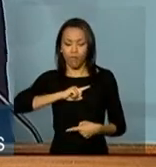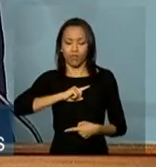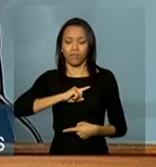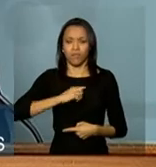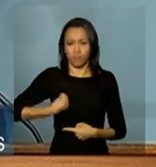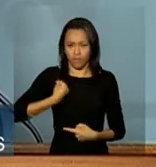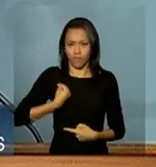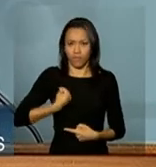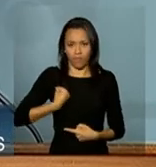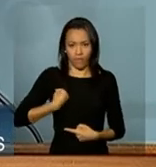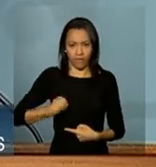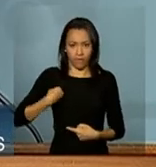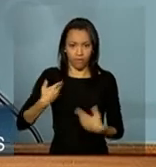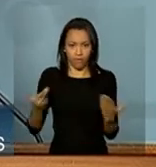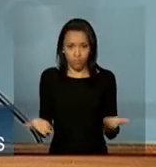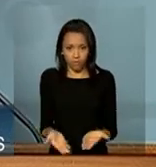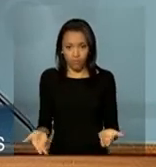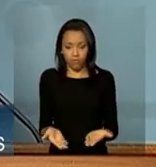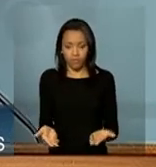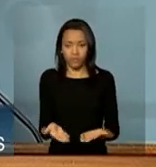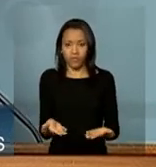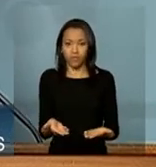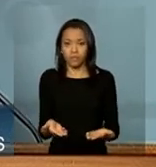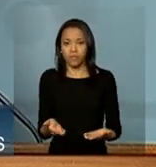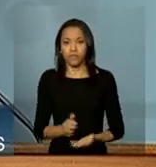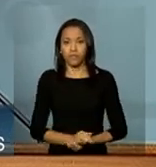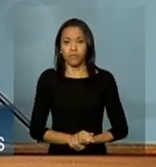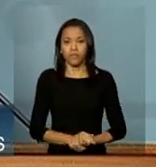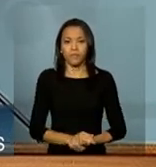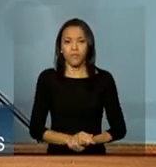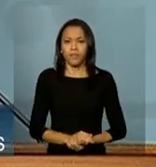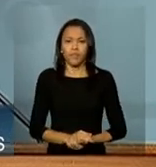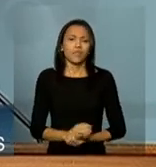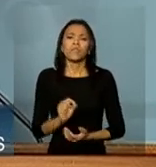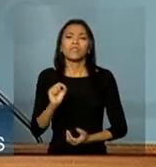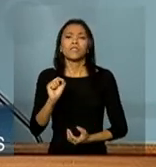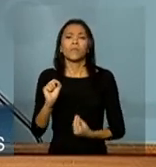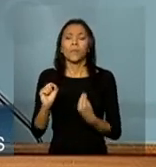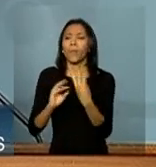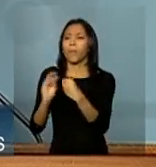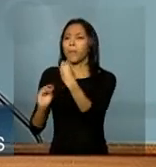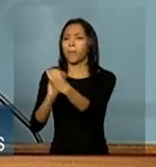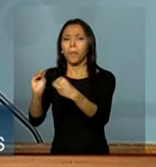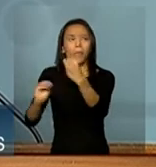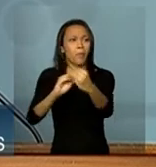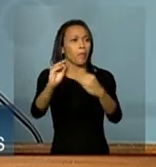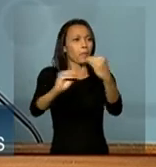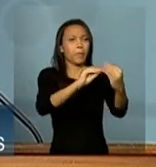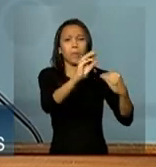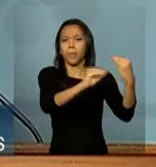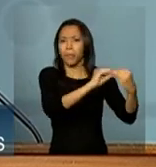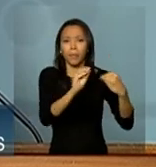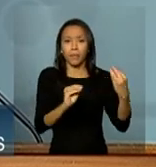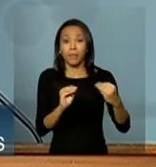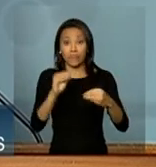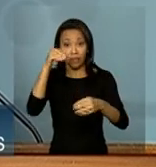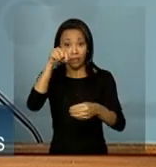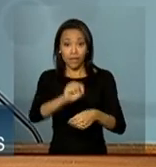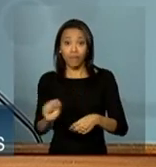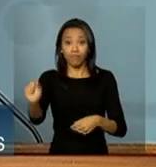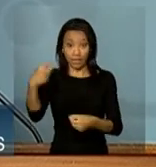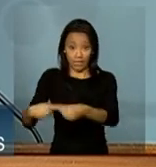momento em que a grande discussão das cidades brasileiras